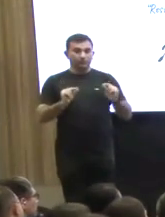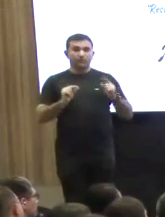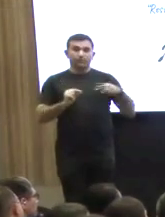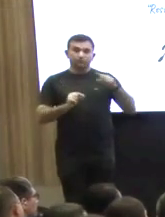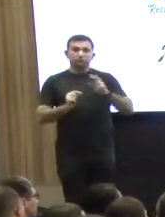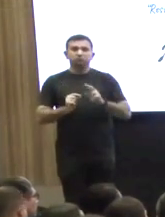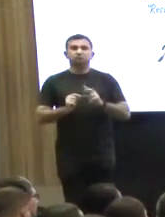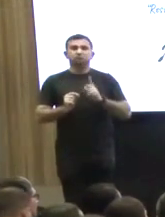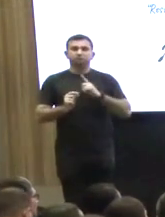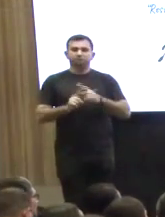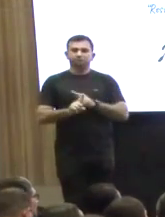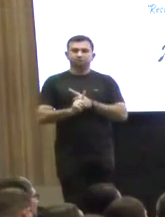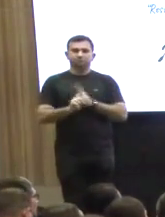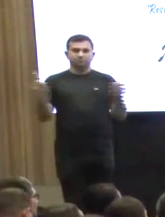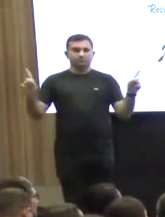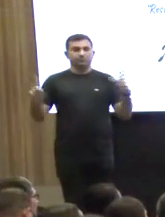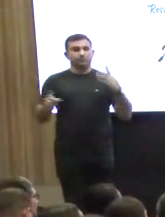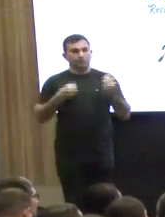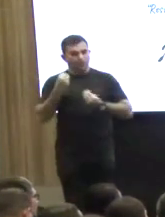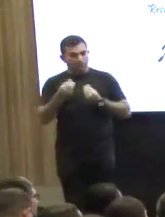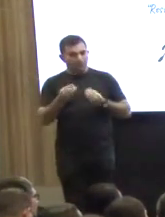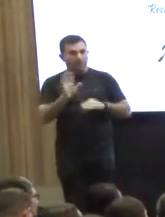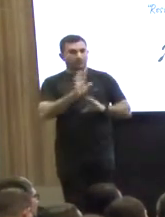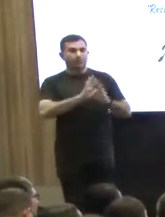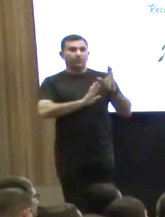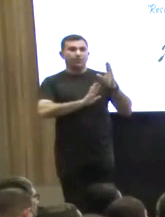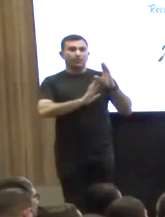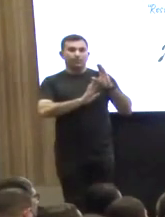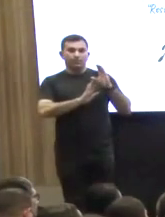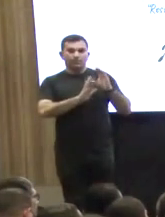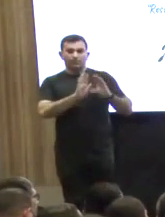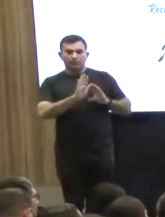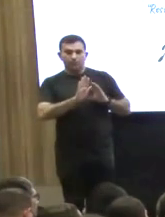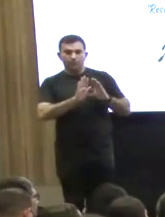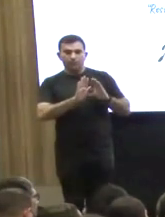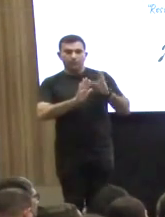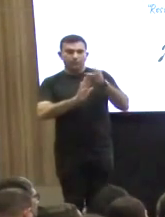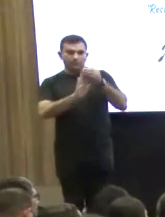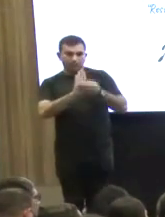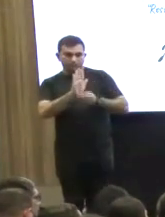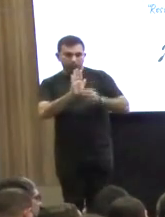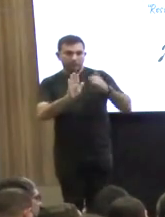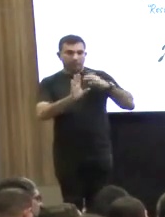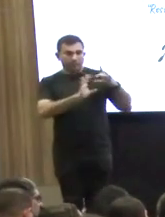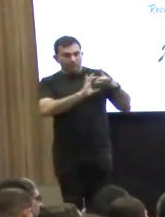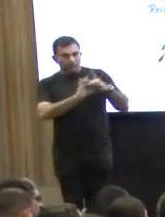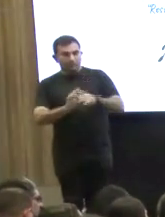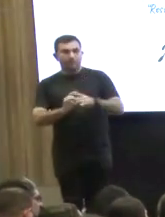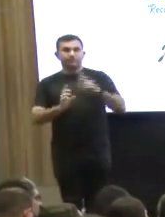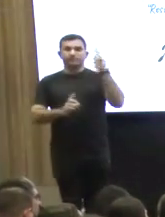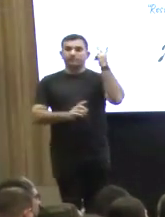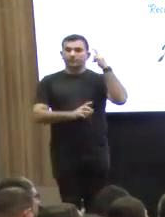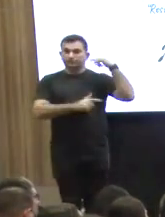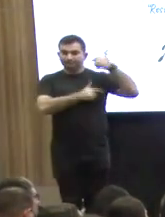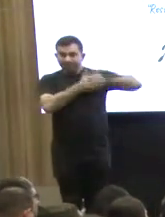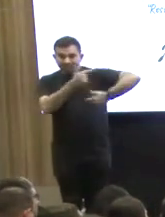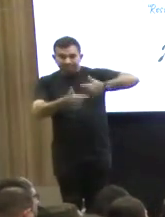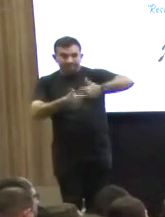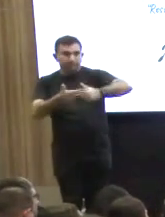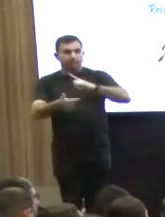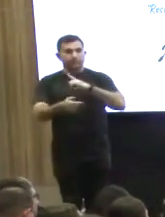entender que, no contexto do acontecer humano, da história, das culturas, também